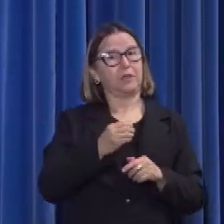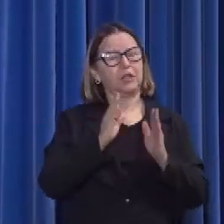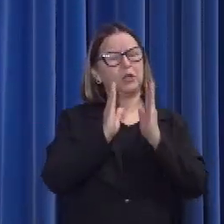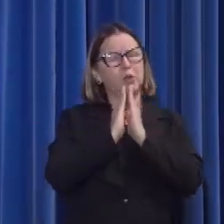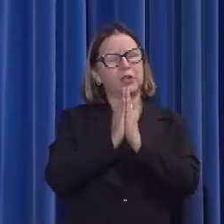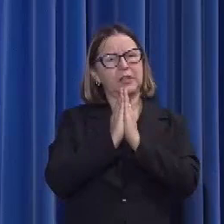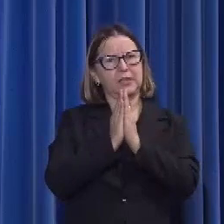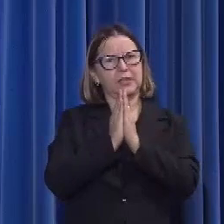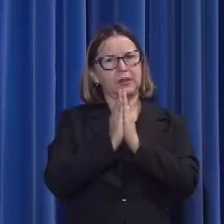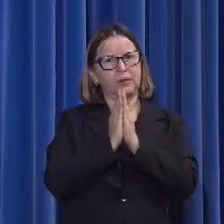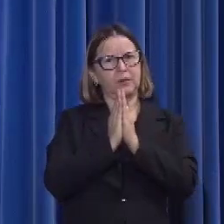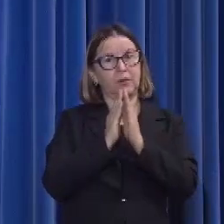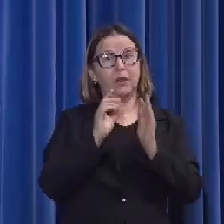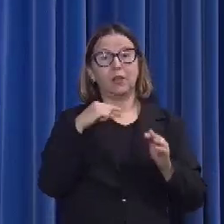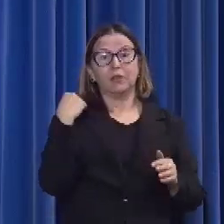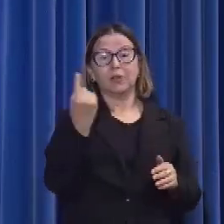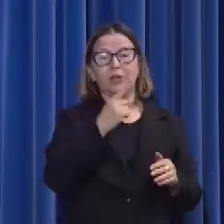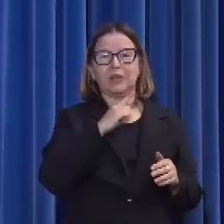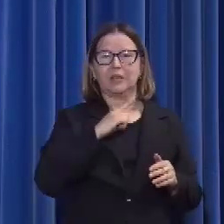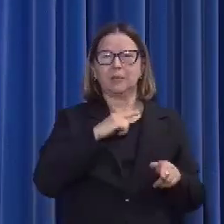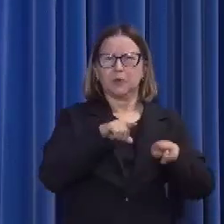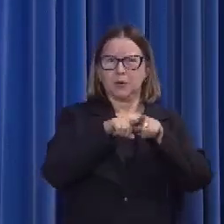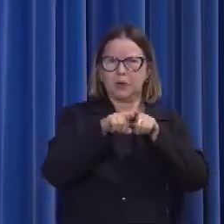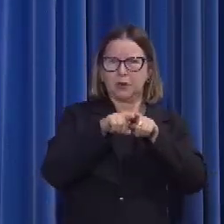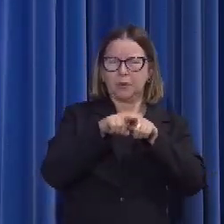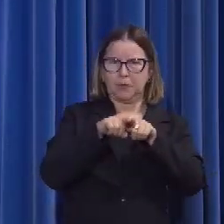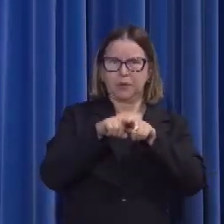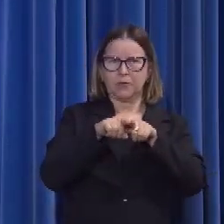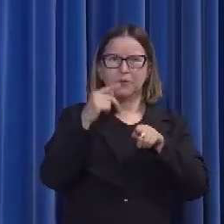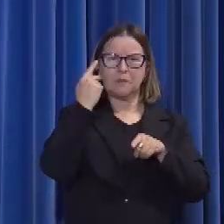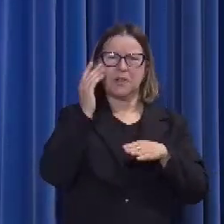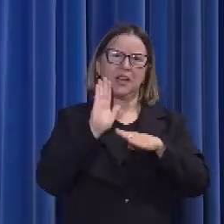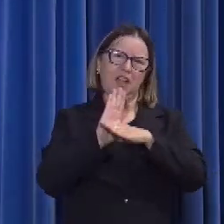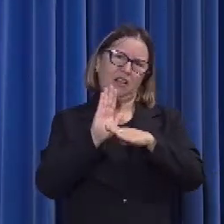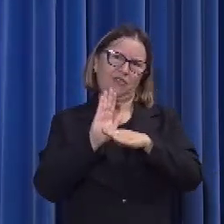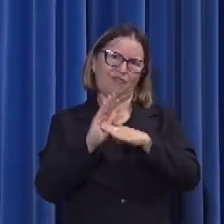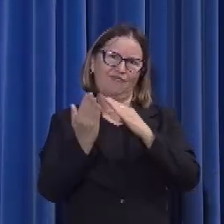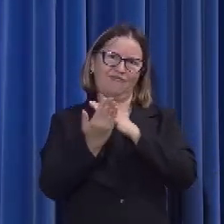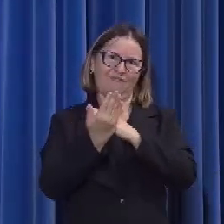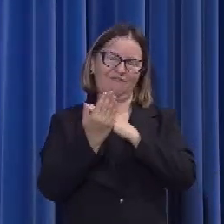Nós temos os irmãos para levar as cargas uns dos outros.